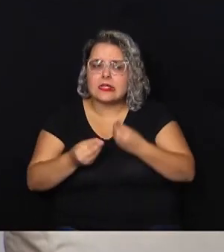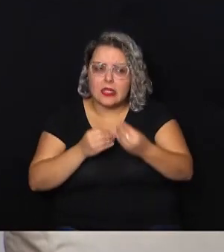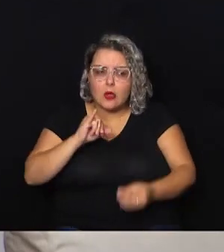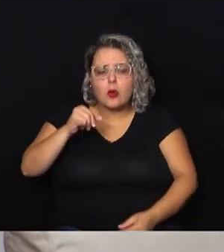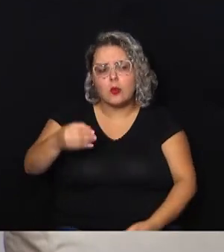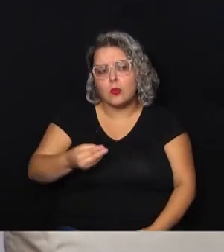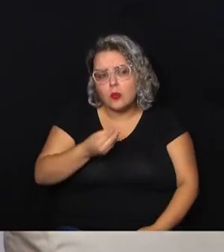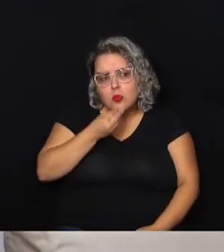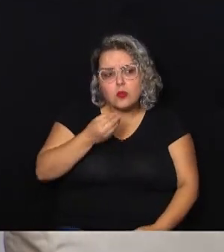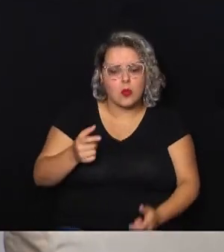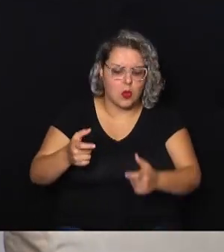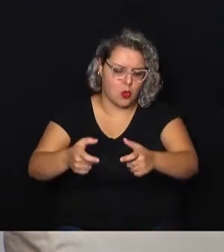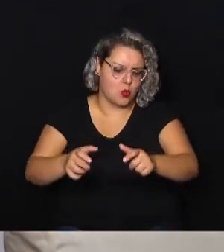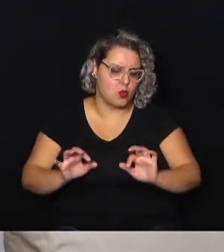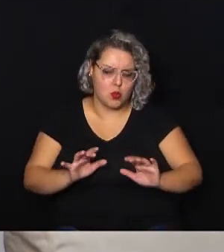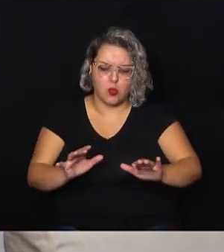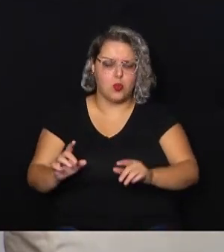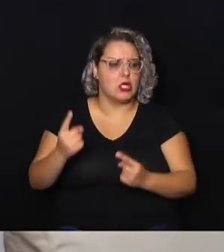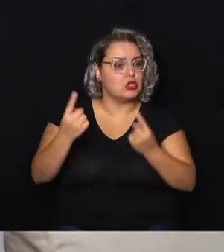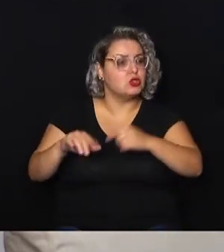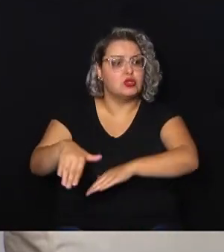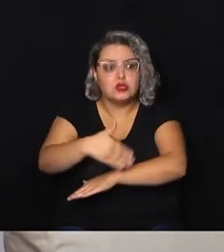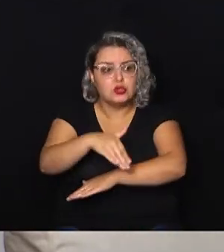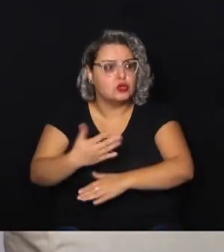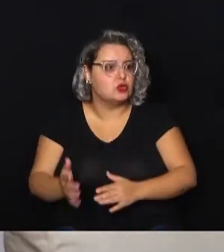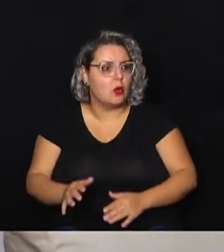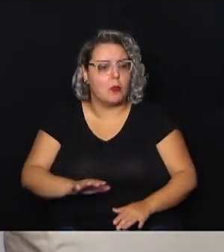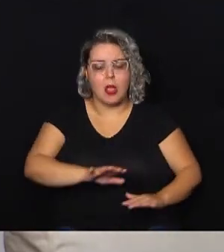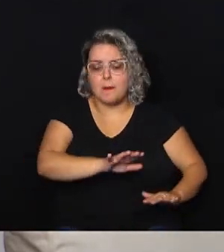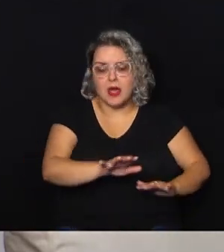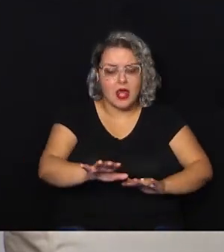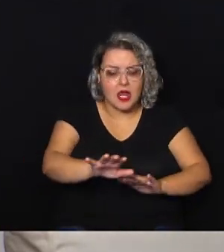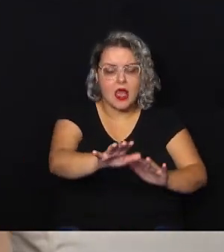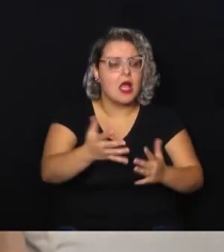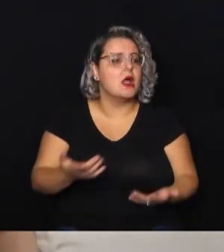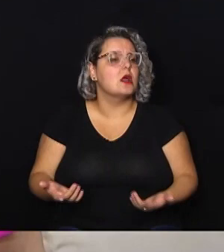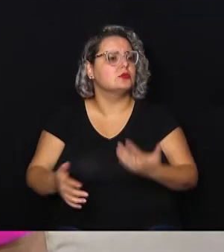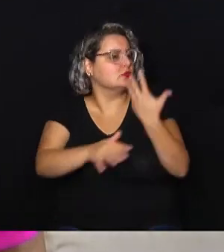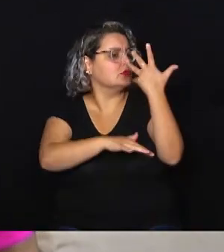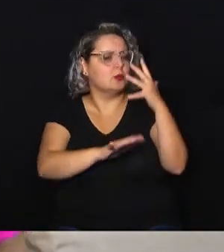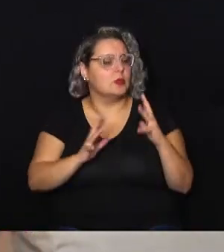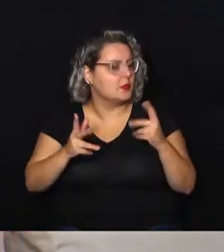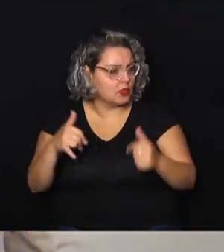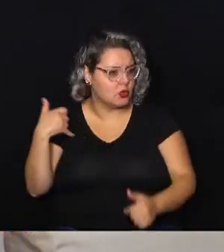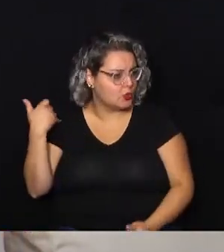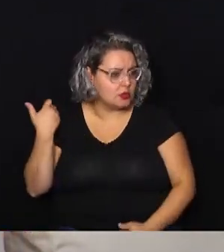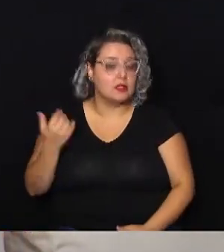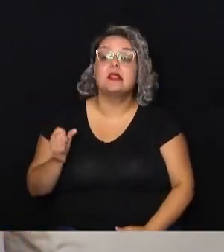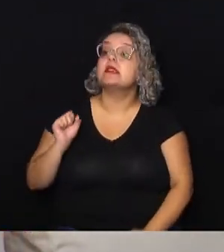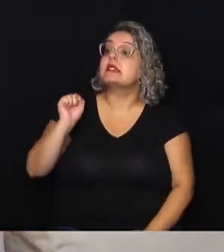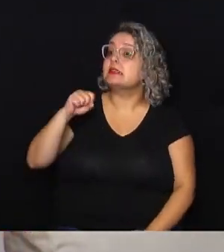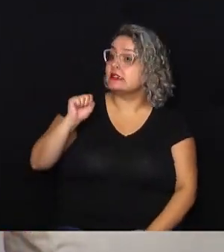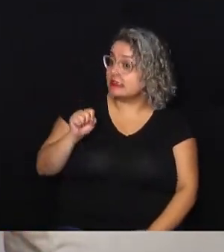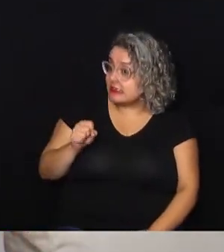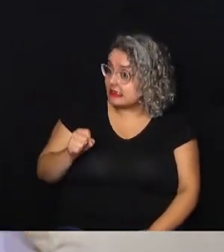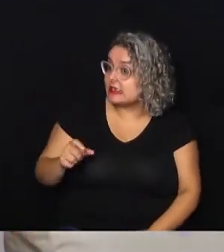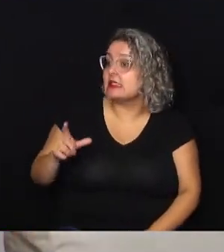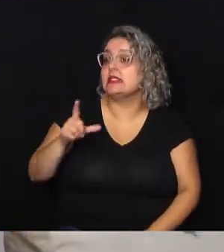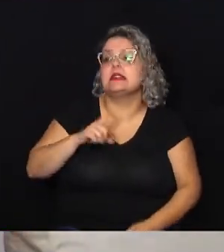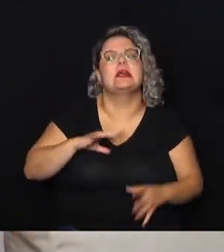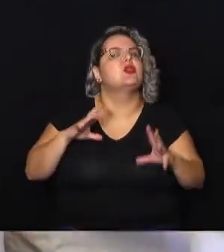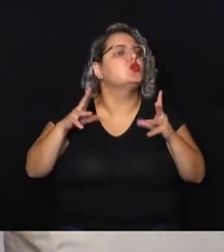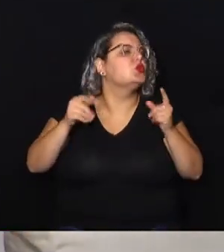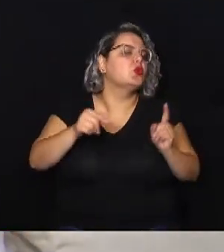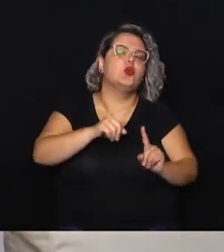tanto bloco de rua, com percurso, em praça, para todas as idades. Isso, a gente tem todo tipo de